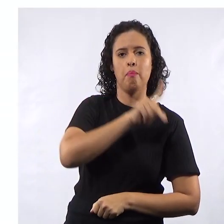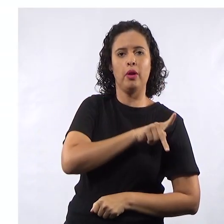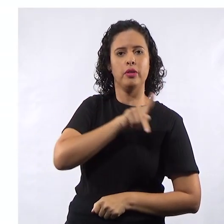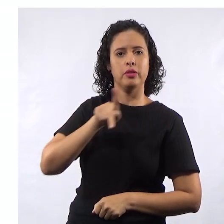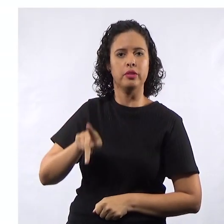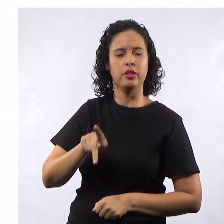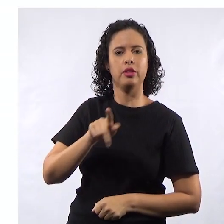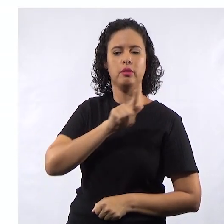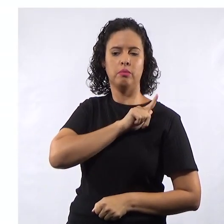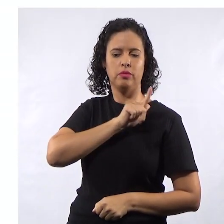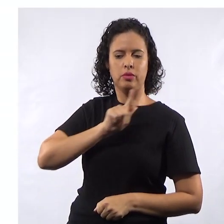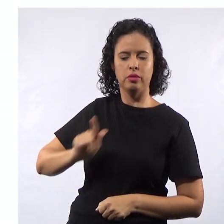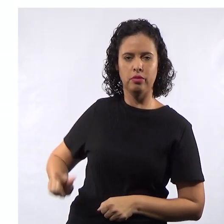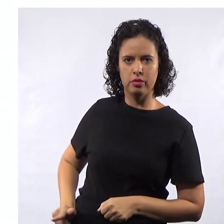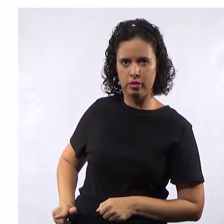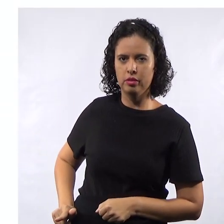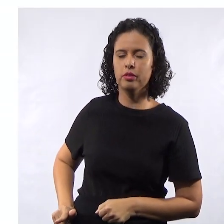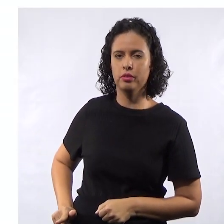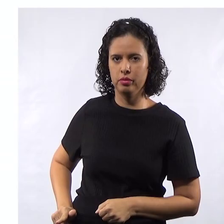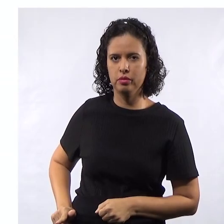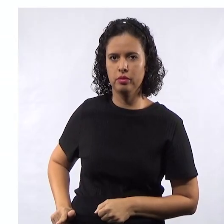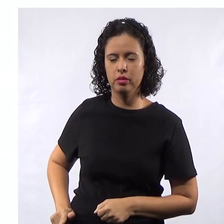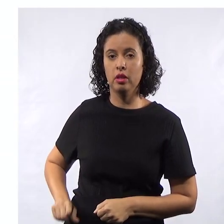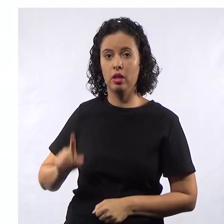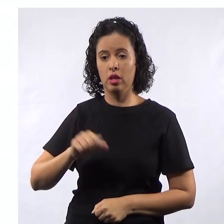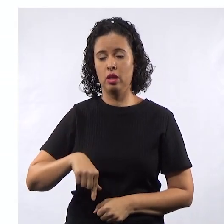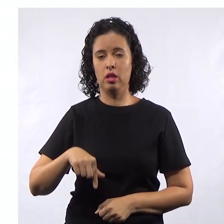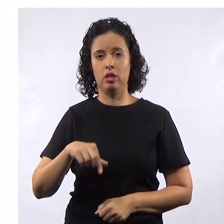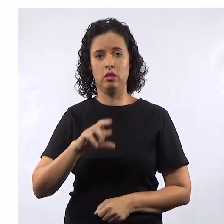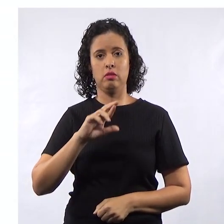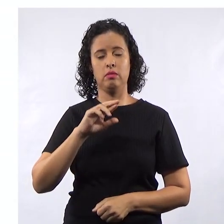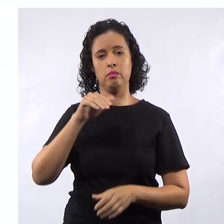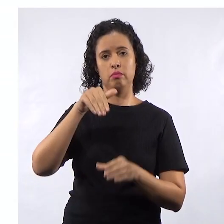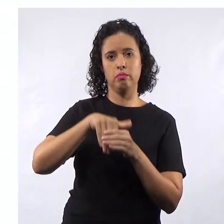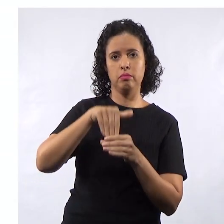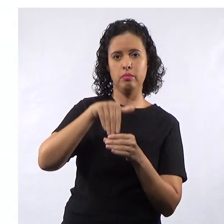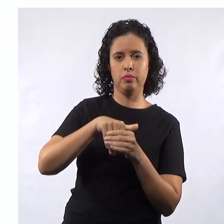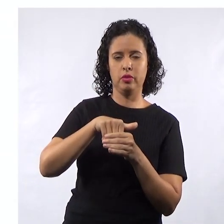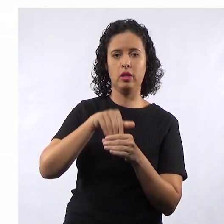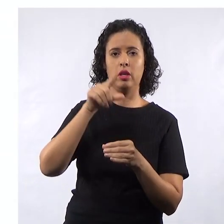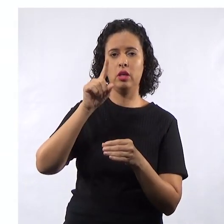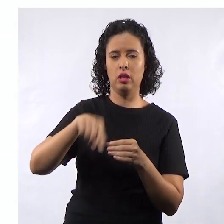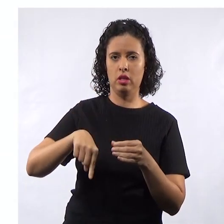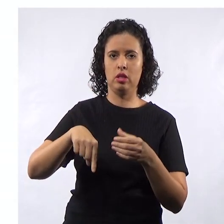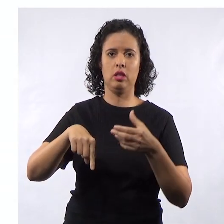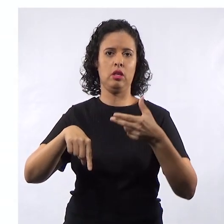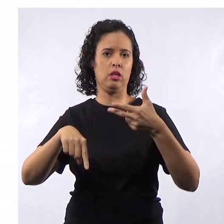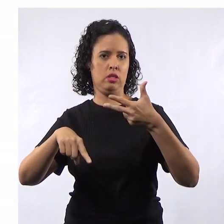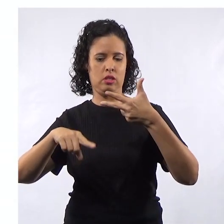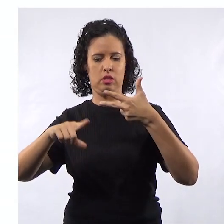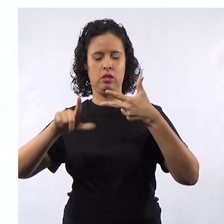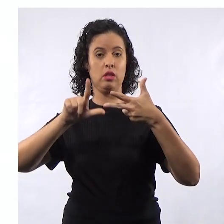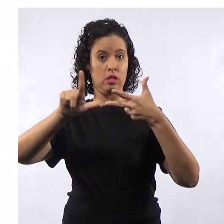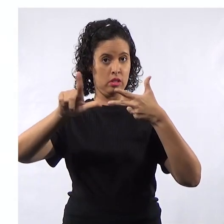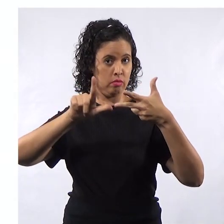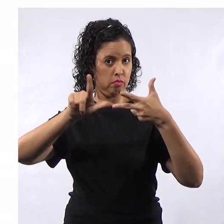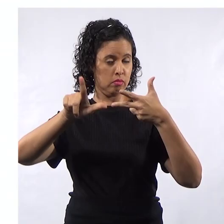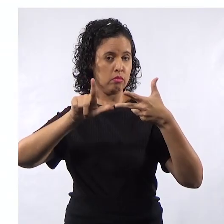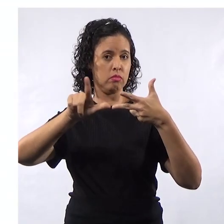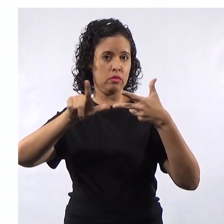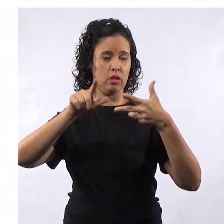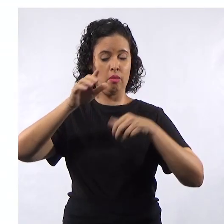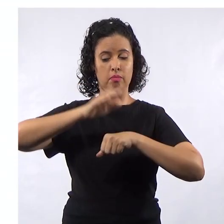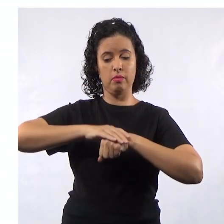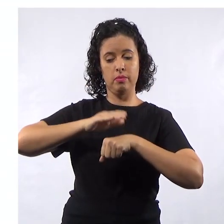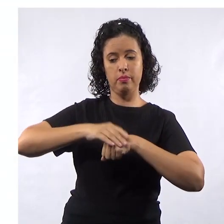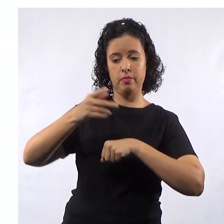fala formulado solenemente, né, temos aqui os nossos representantes eleitos ali no Poder Legislativo, que estão ali na atuação da